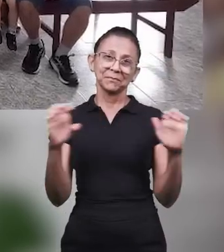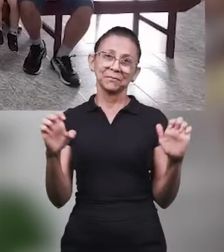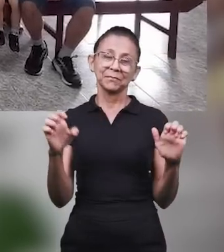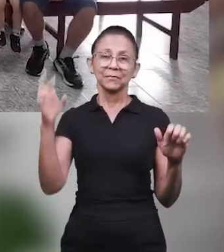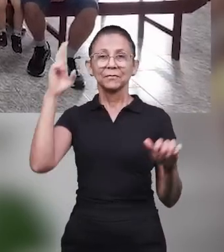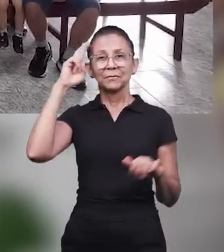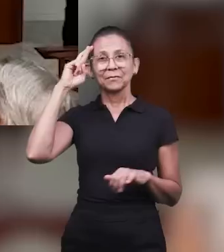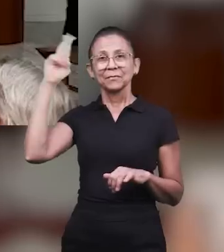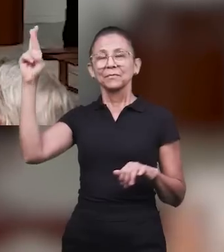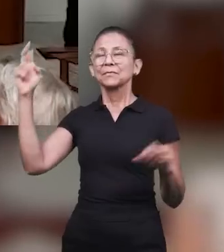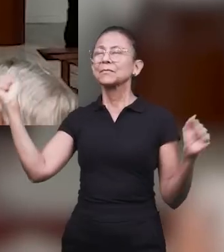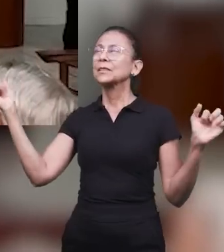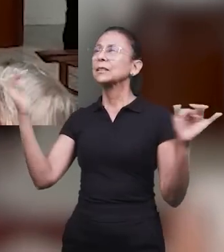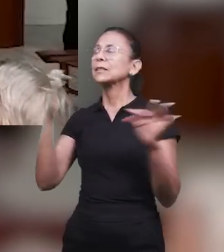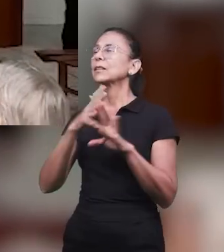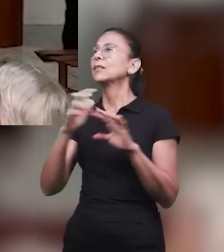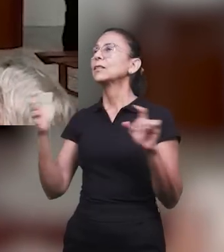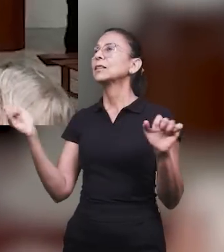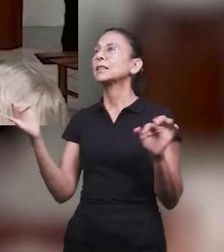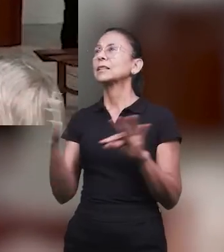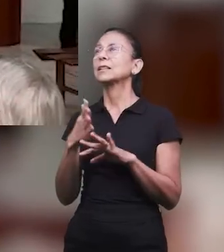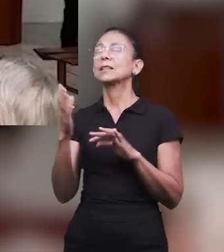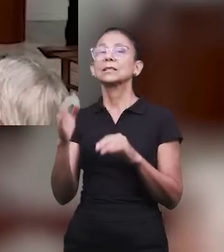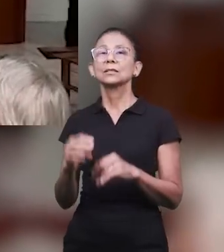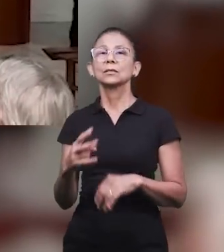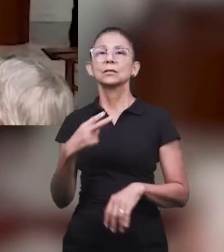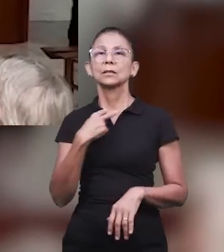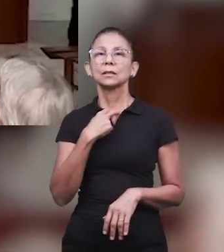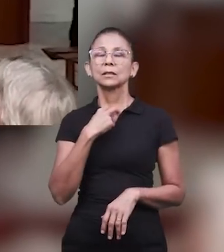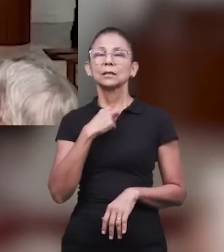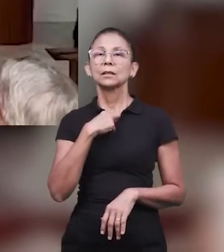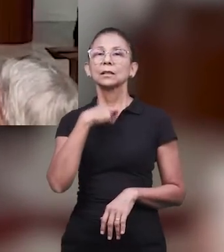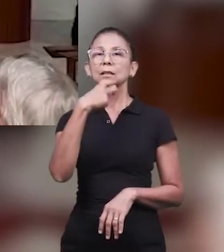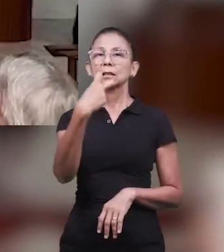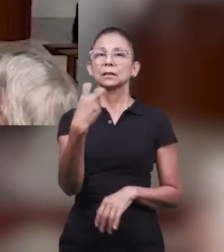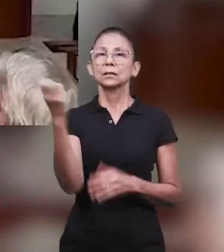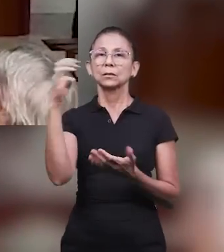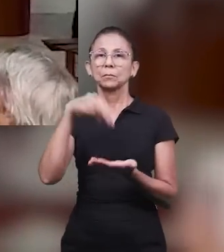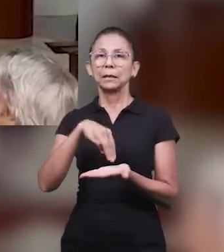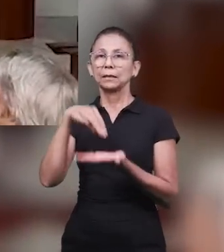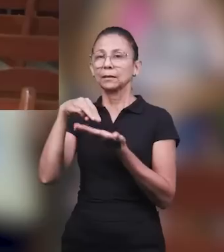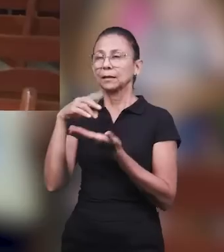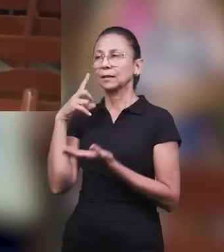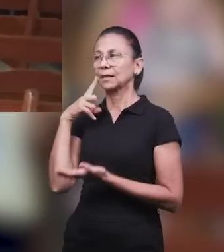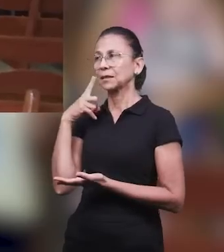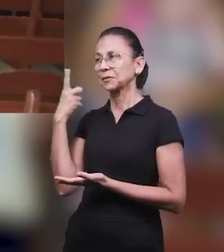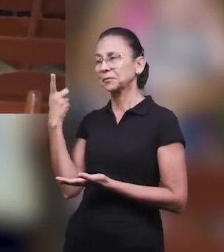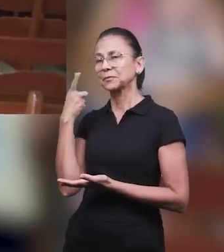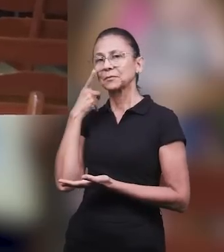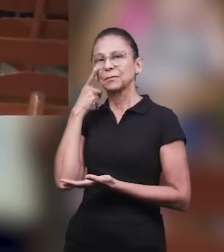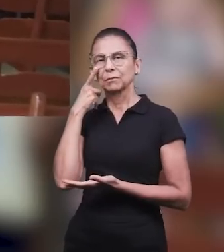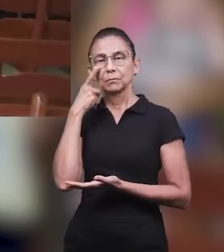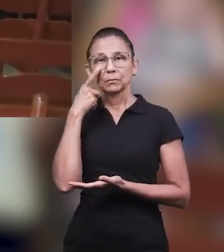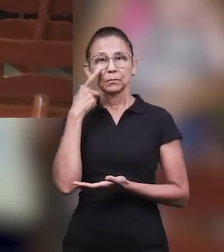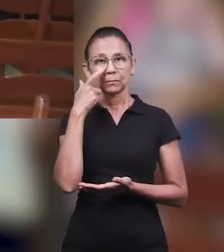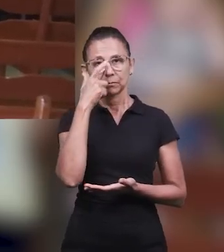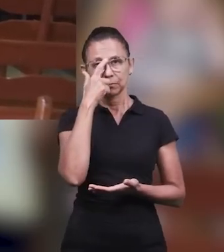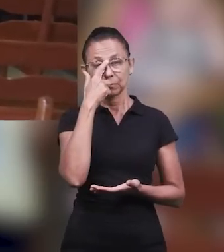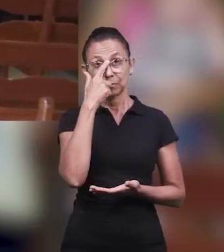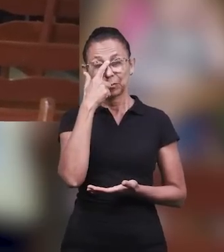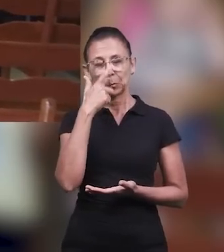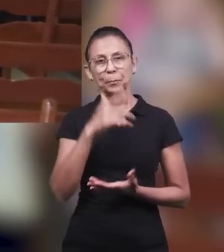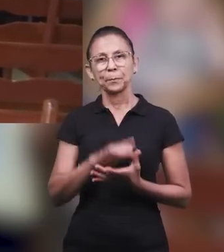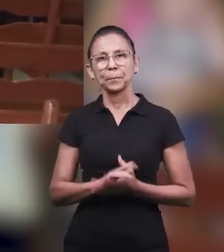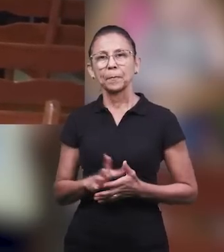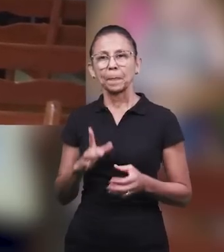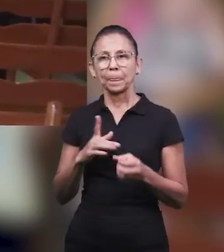ao Senhor com o nosso grito Maranata, como podemos ver no vídeo. Na cidade de Dois Vizinhos, o